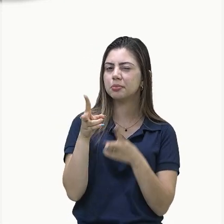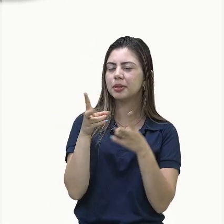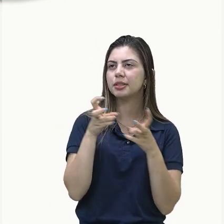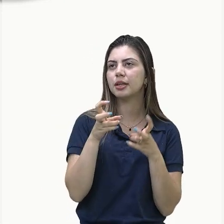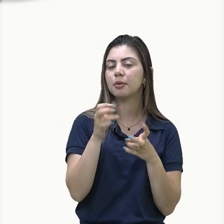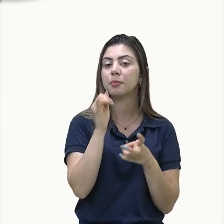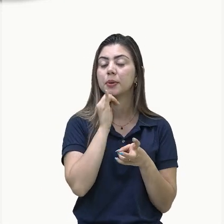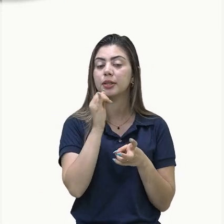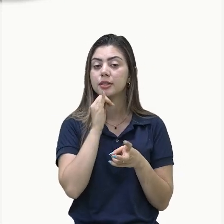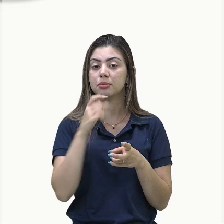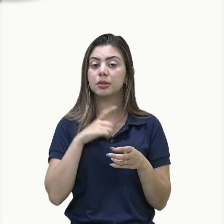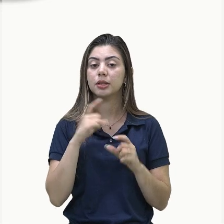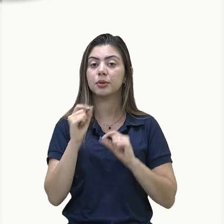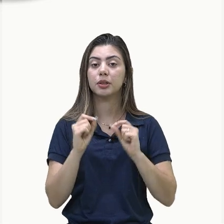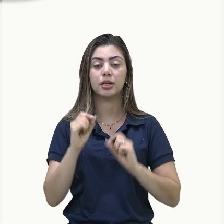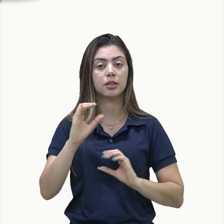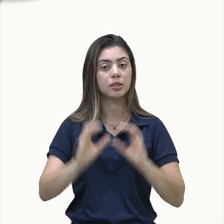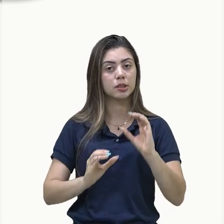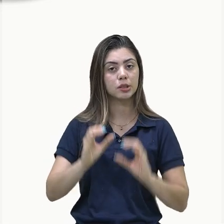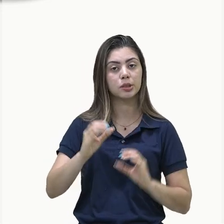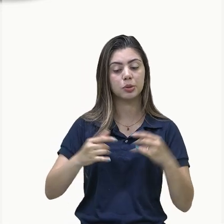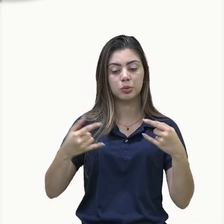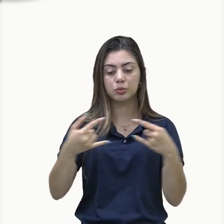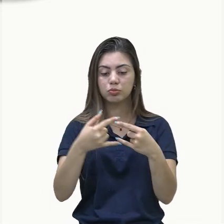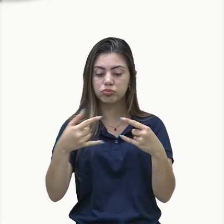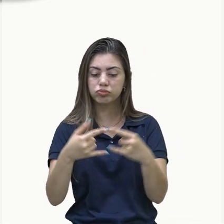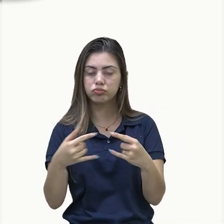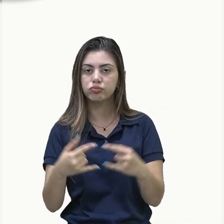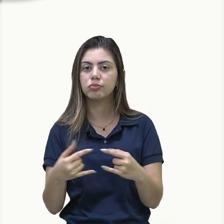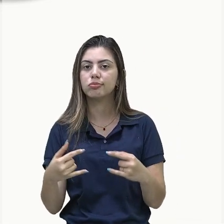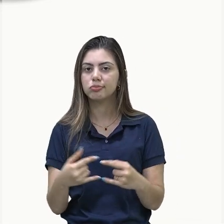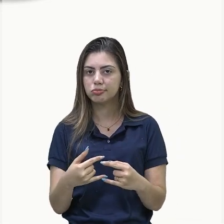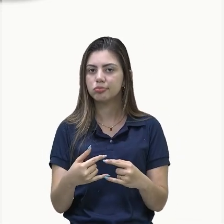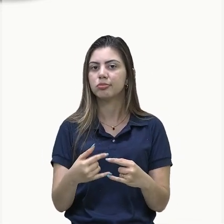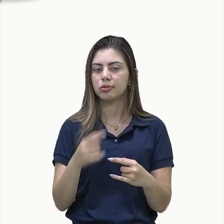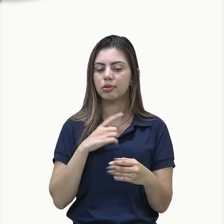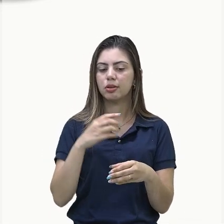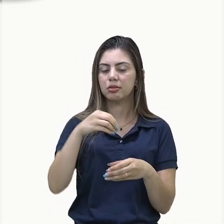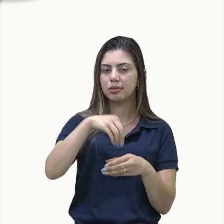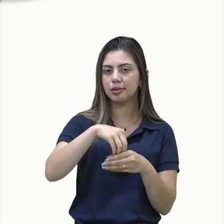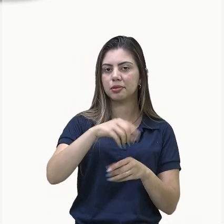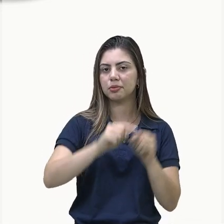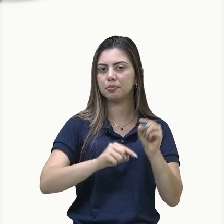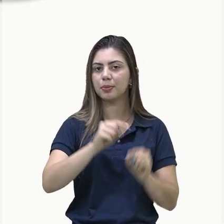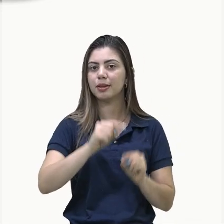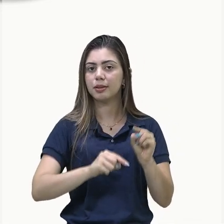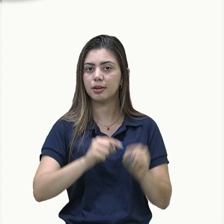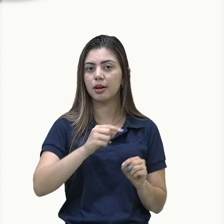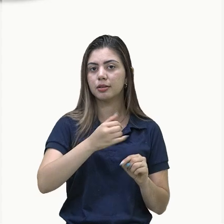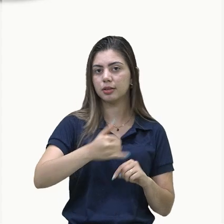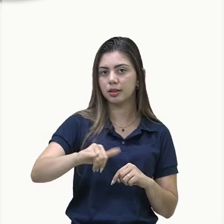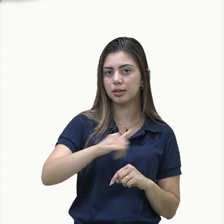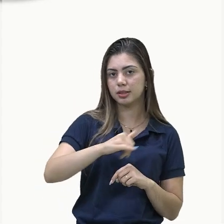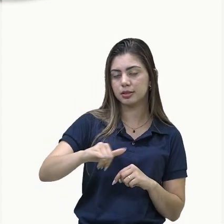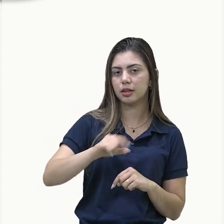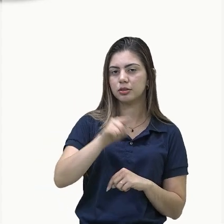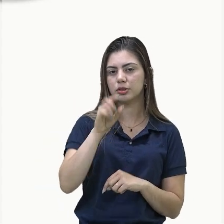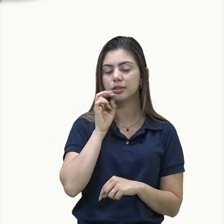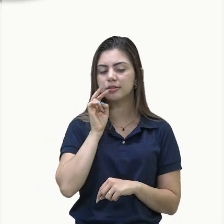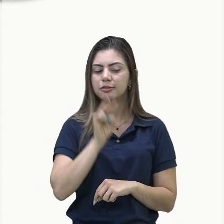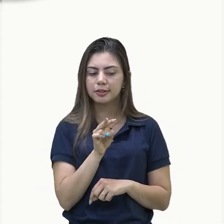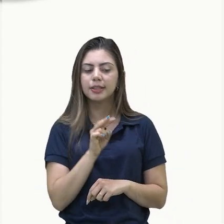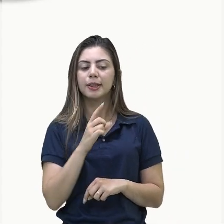circuitos elétricos, nas placas elétricas de comando dos aparelhos, sempre você vai encontrar